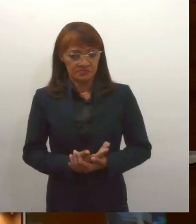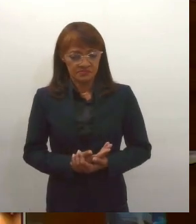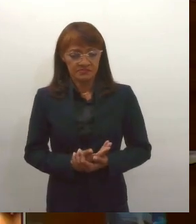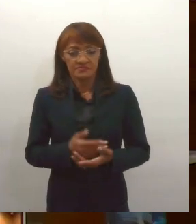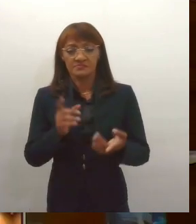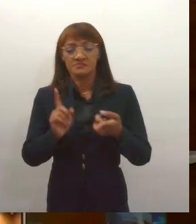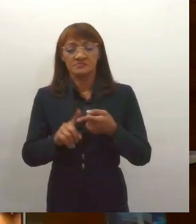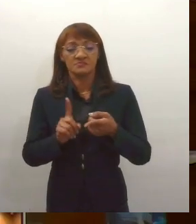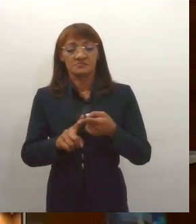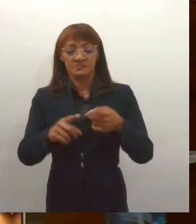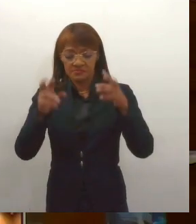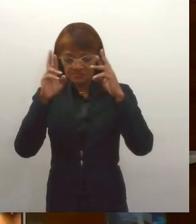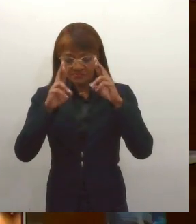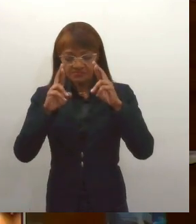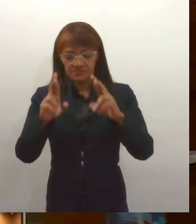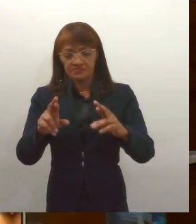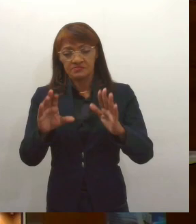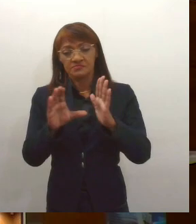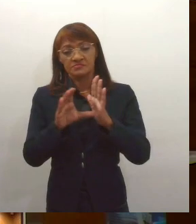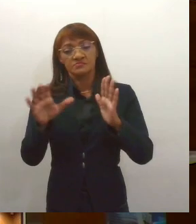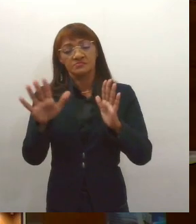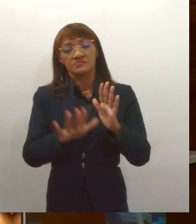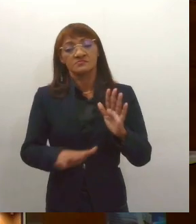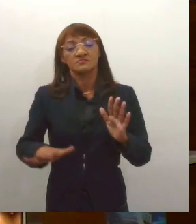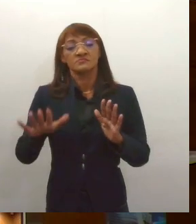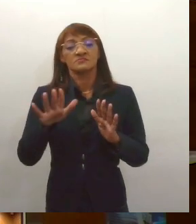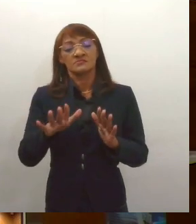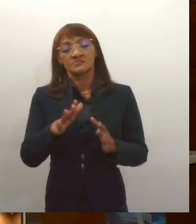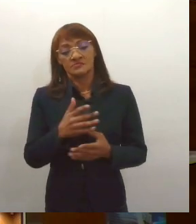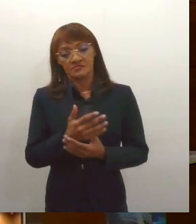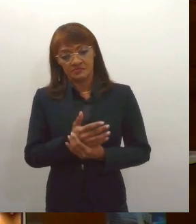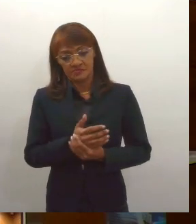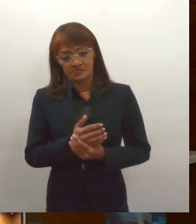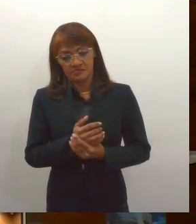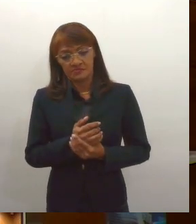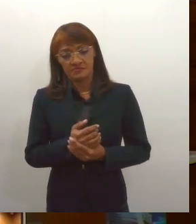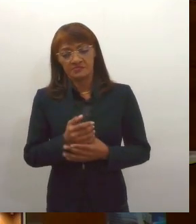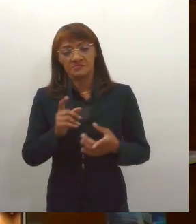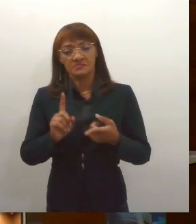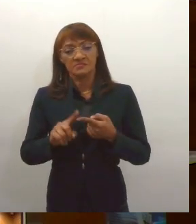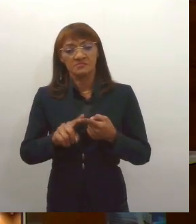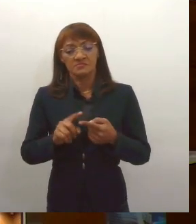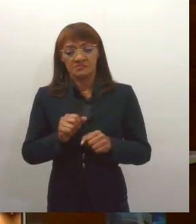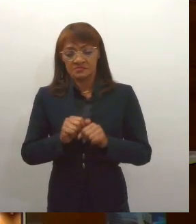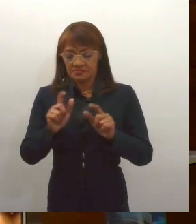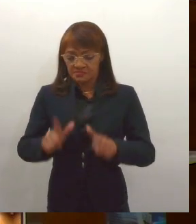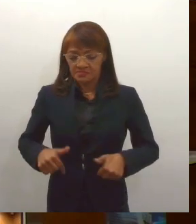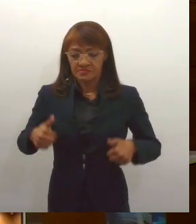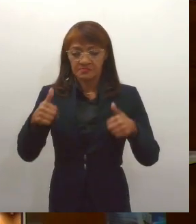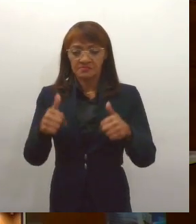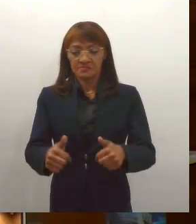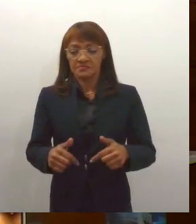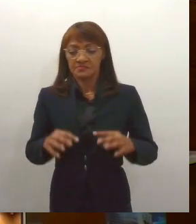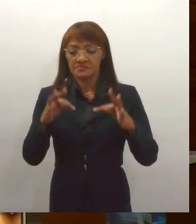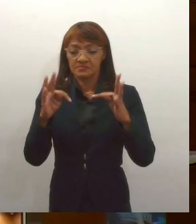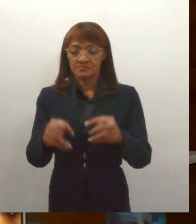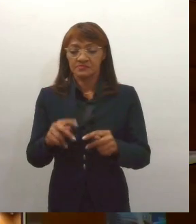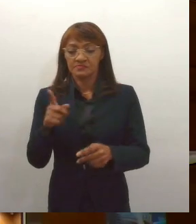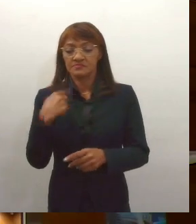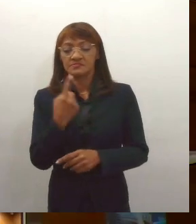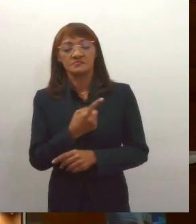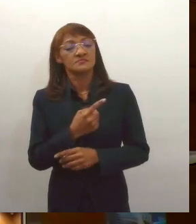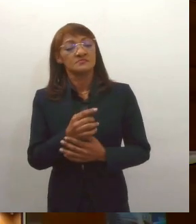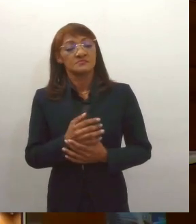assim eh também fortalecer a luta da classe trabalhadora e a iniciativa tem o apoio do